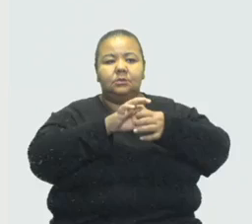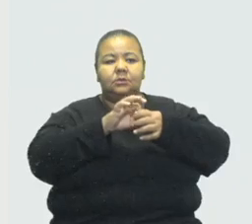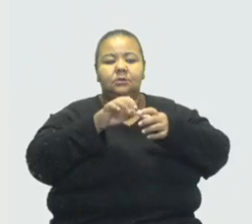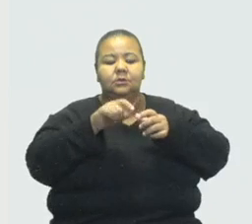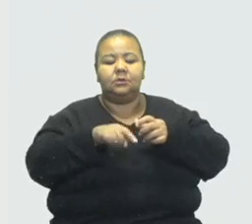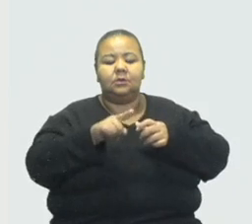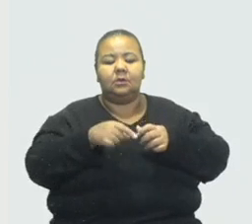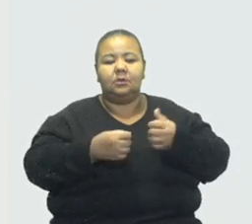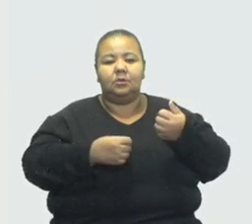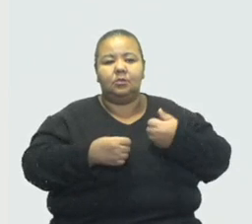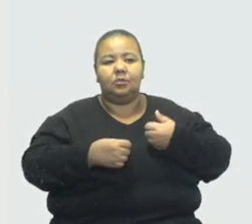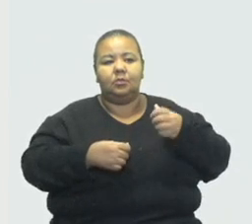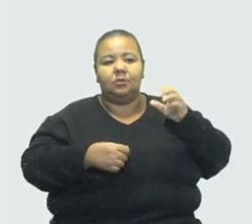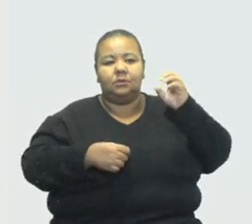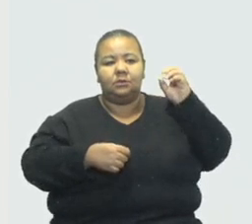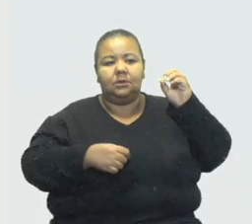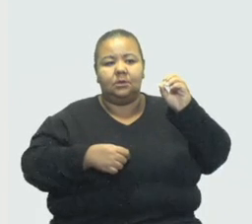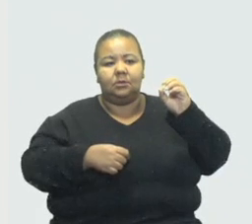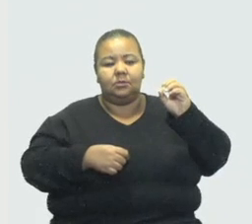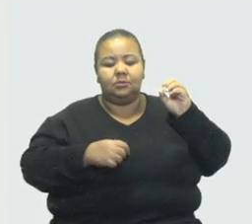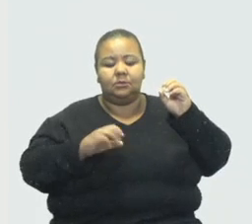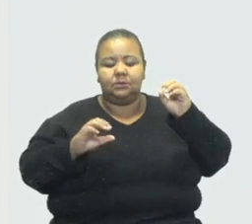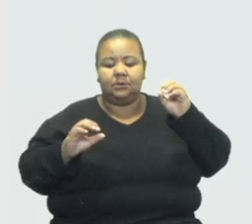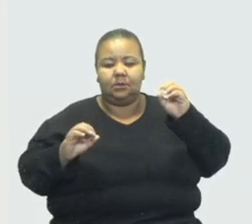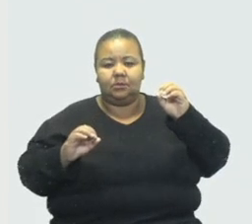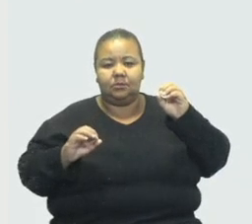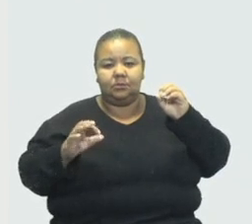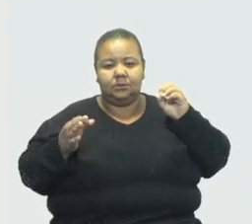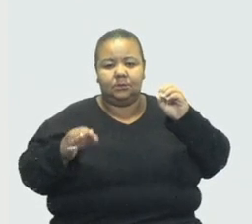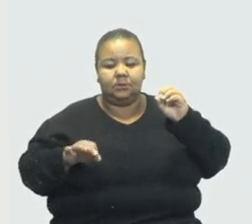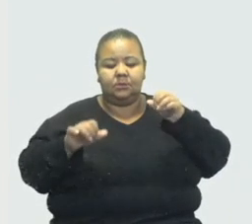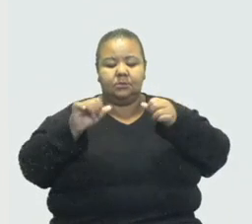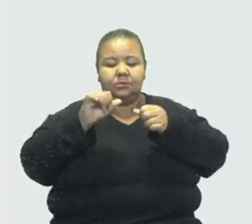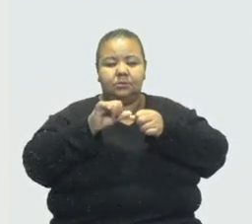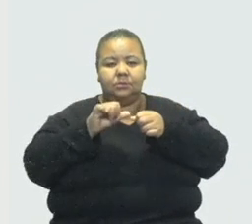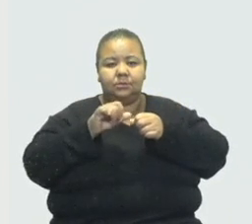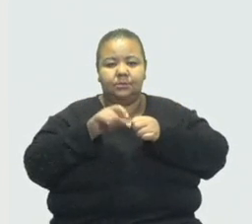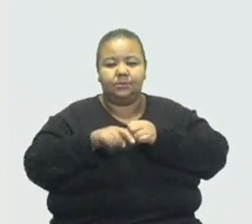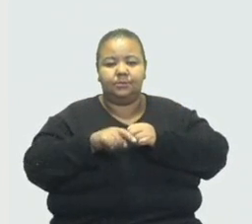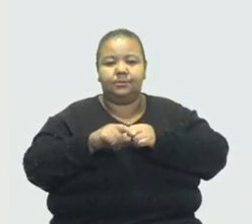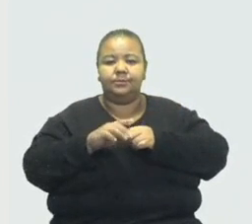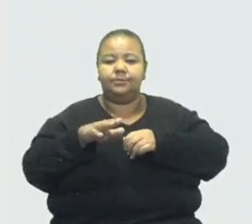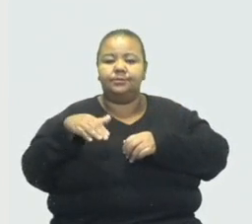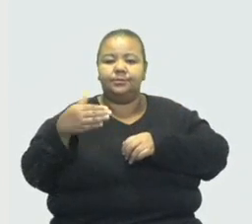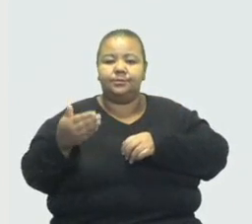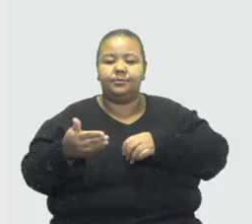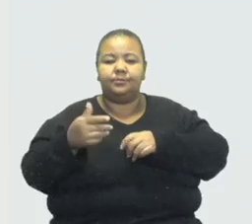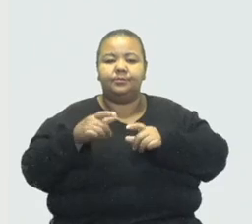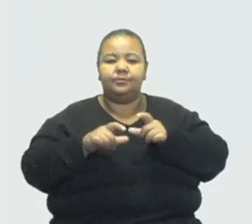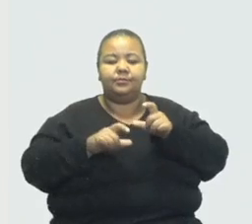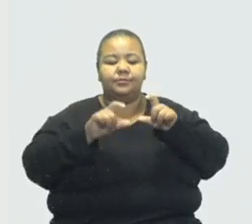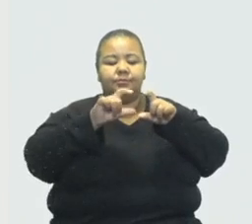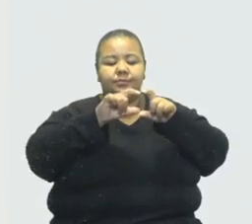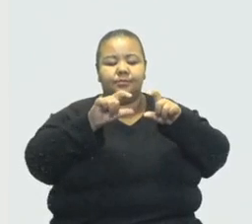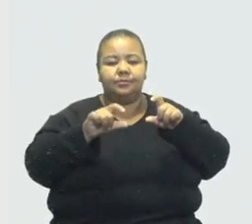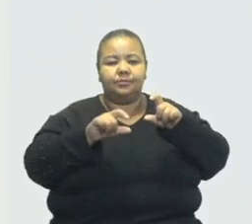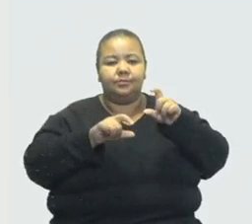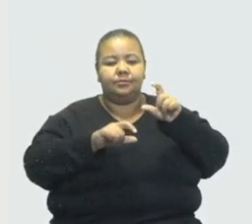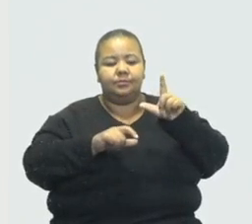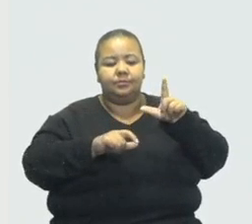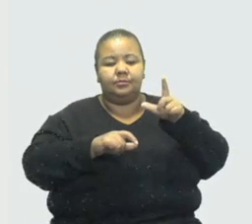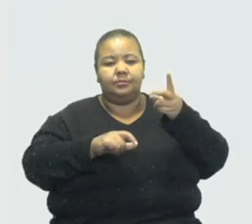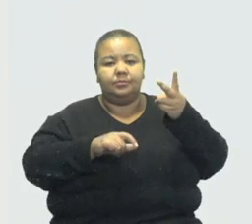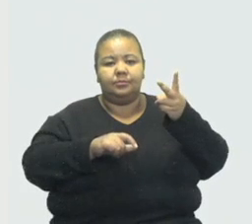elementos 0 e 0, certo? Então, a gente vai realizar esses procedimentos. Então, a nossa linha 2 vai receber a